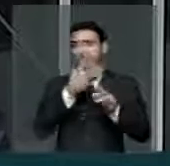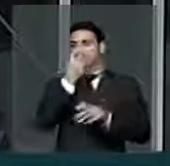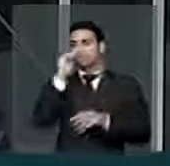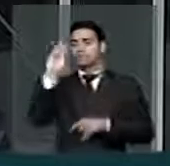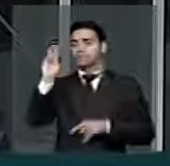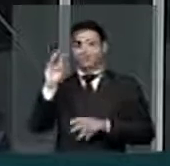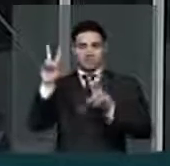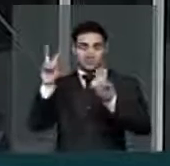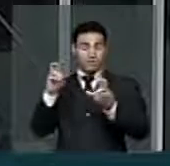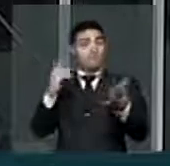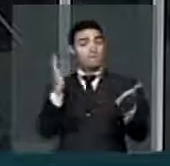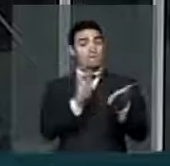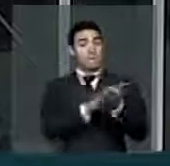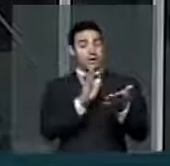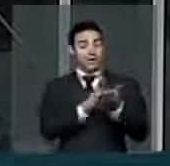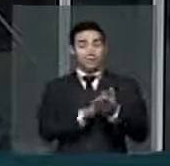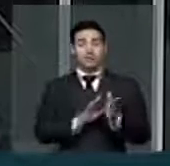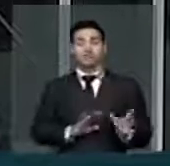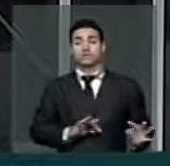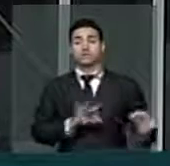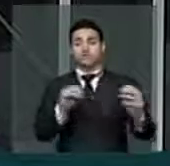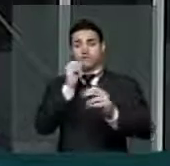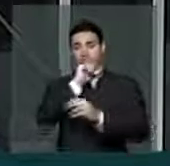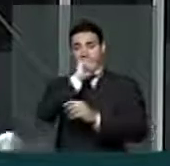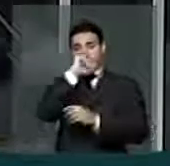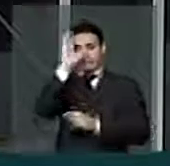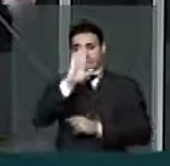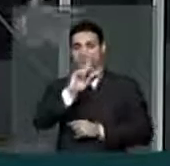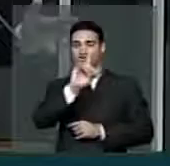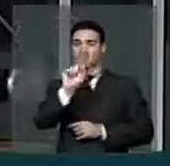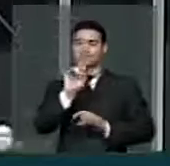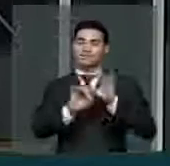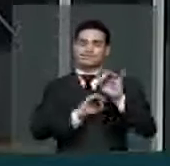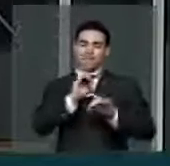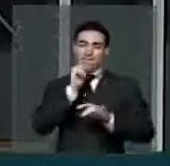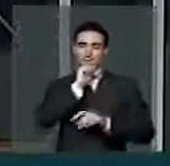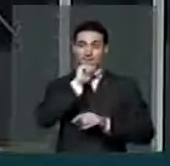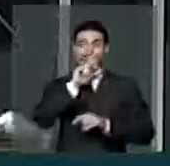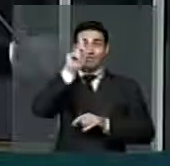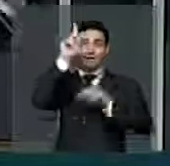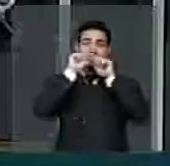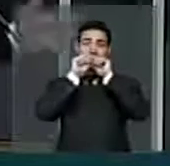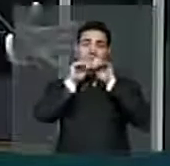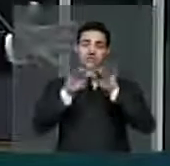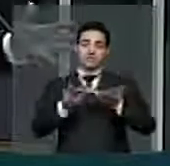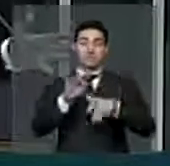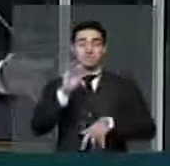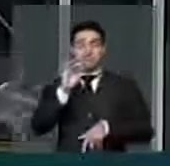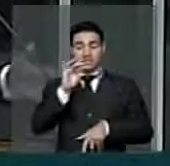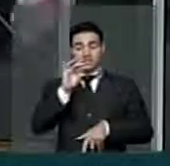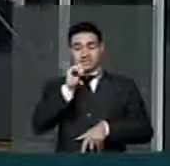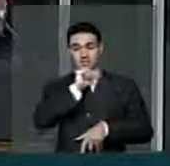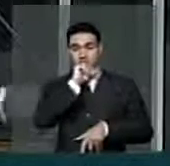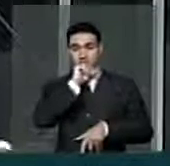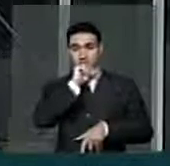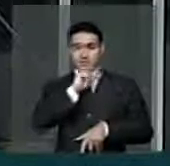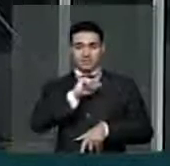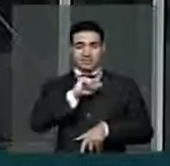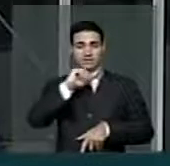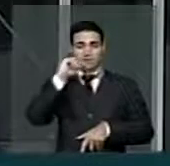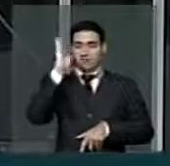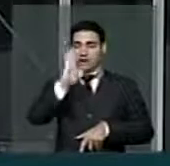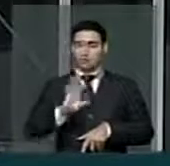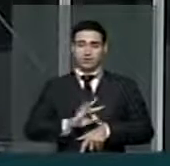Parabéns a todas as mães do Brasil pelo Dia das Mães. Que Deus abençoe as mães de todo o